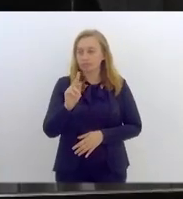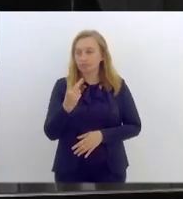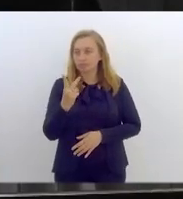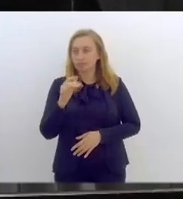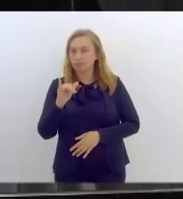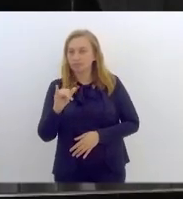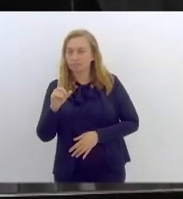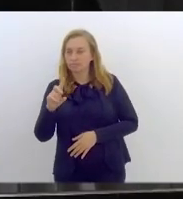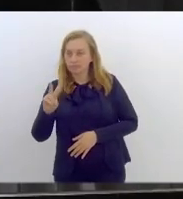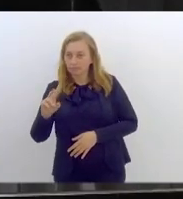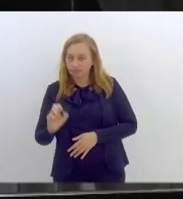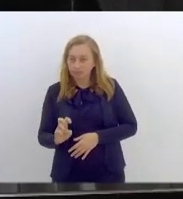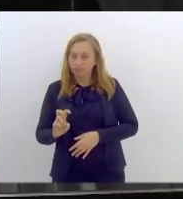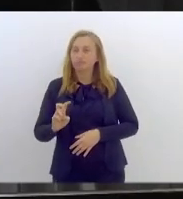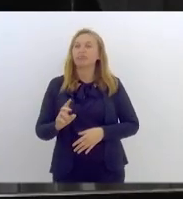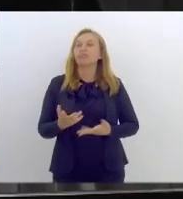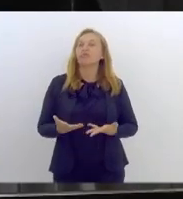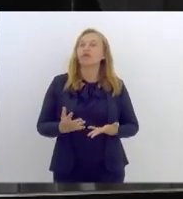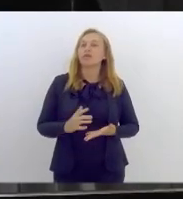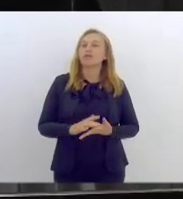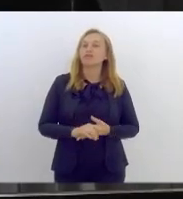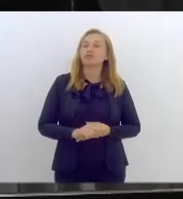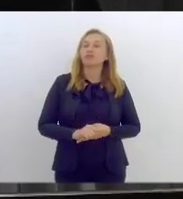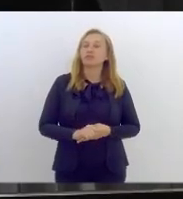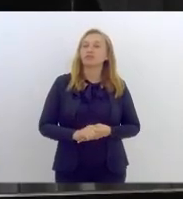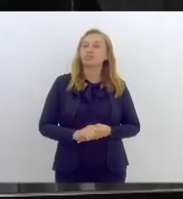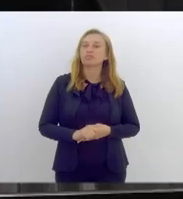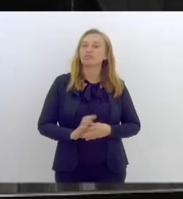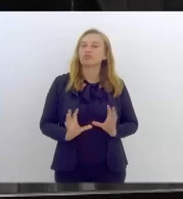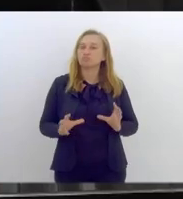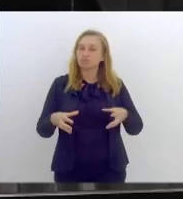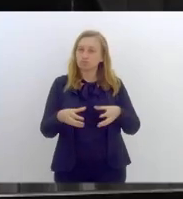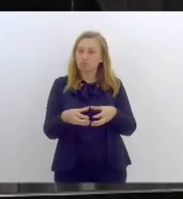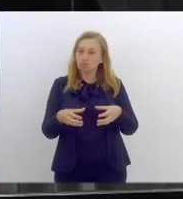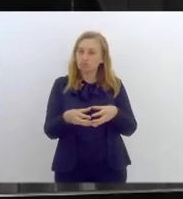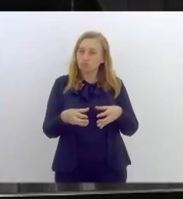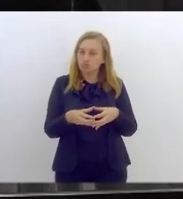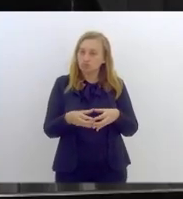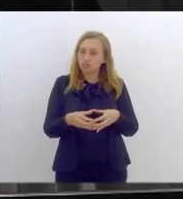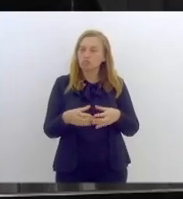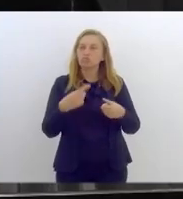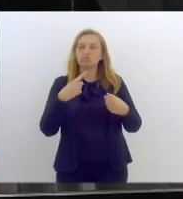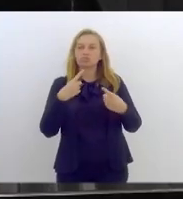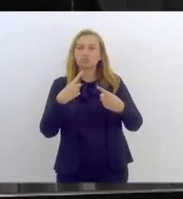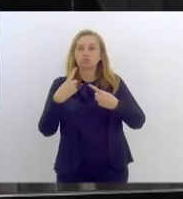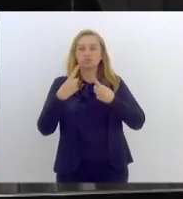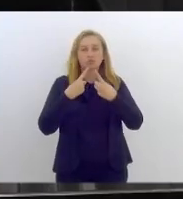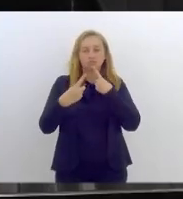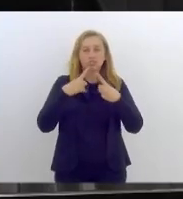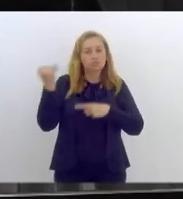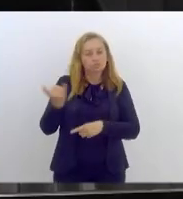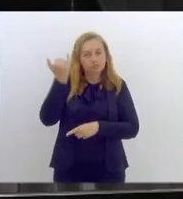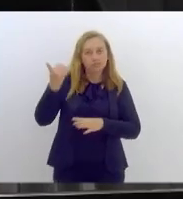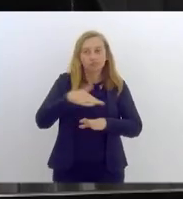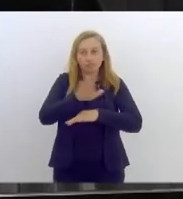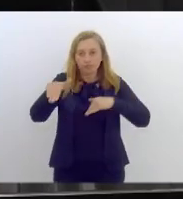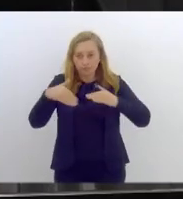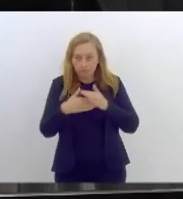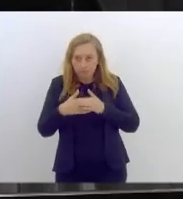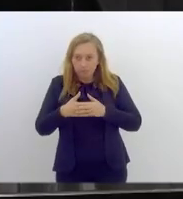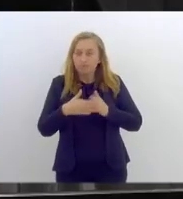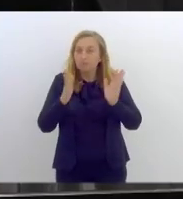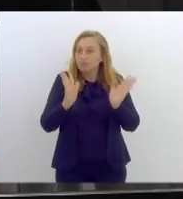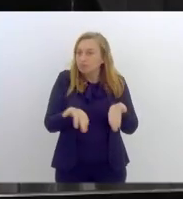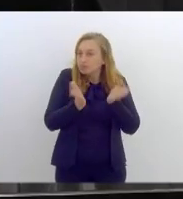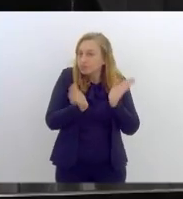e ao estigma é essa frente inclusive trazendo um debate importante com aqueles e aquelas que